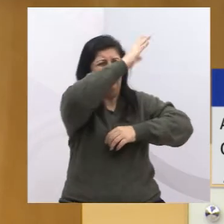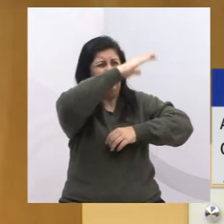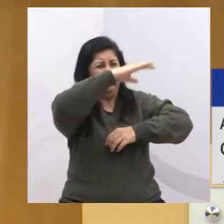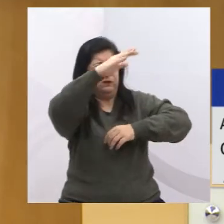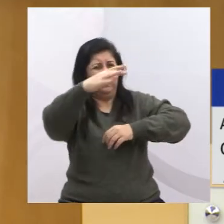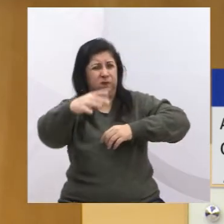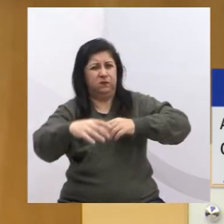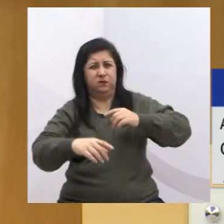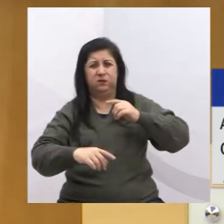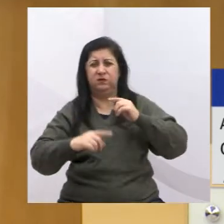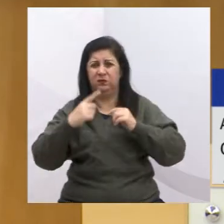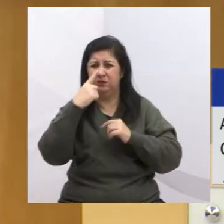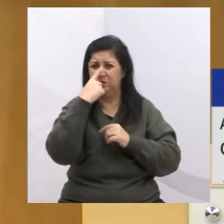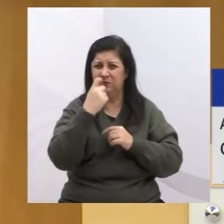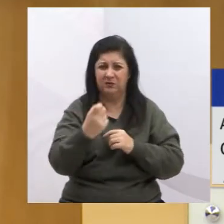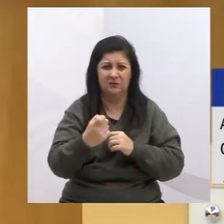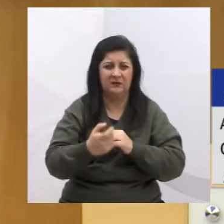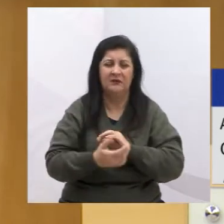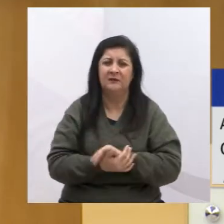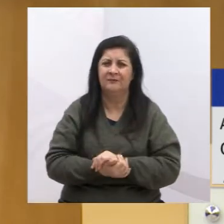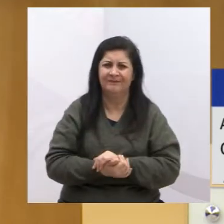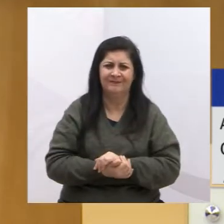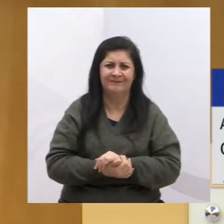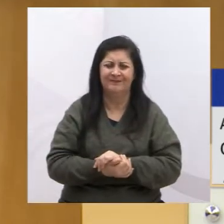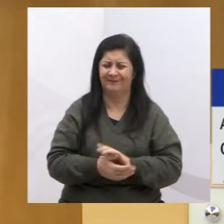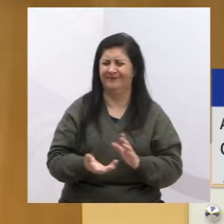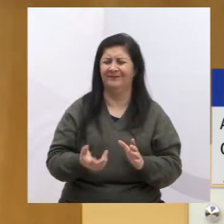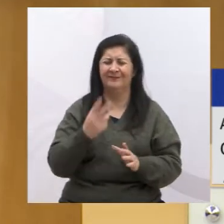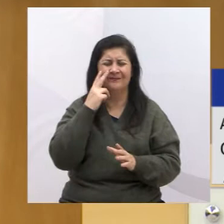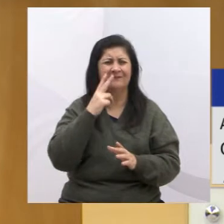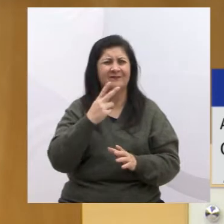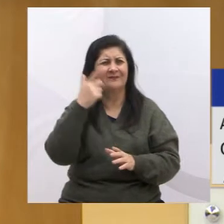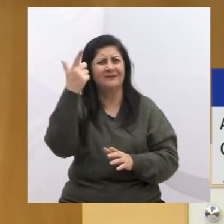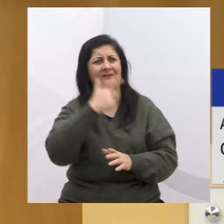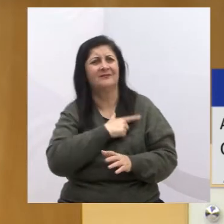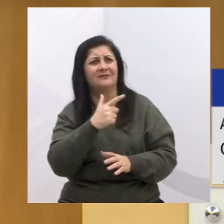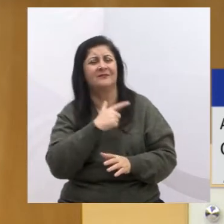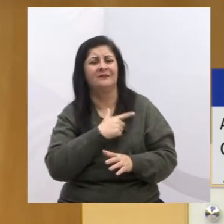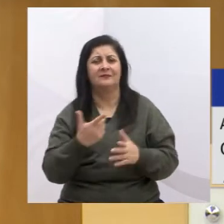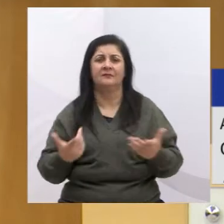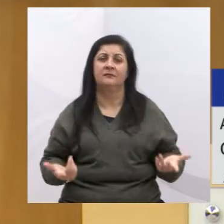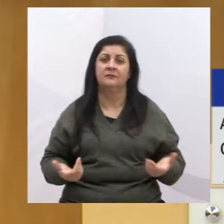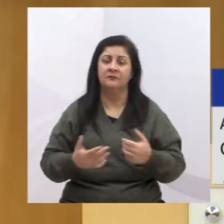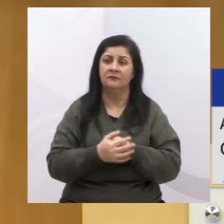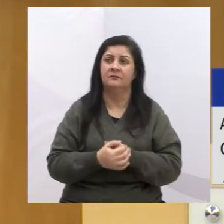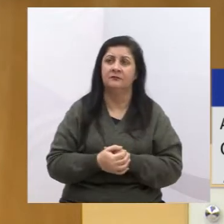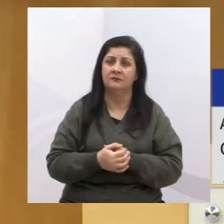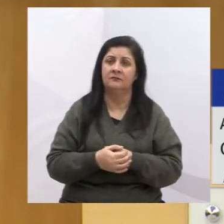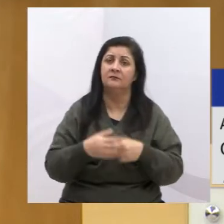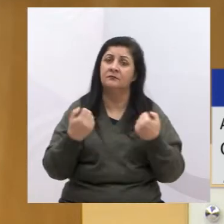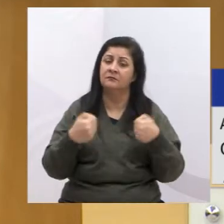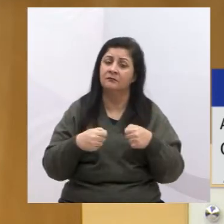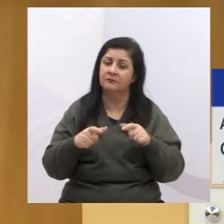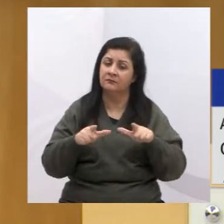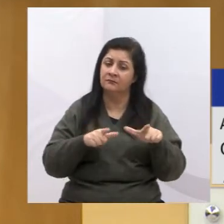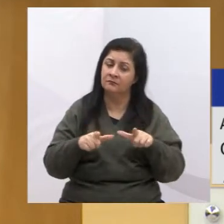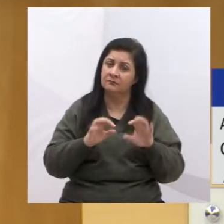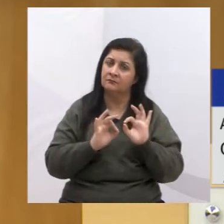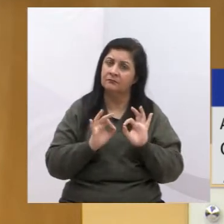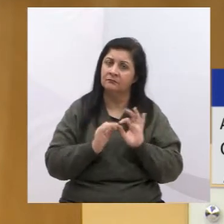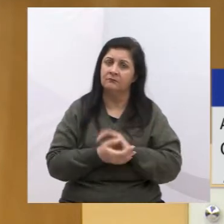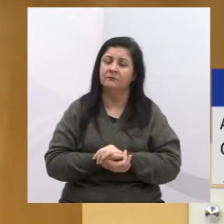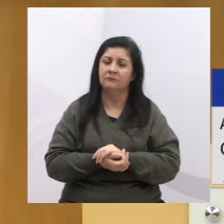cidade, agredindo a poluição visual da nossa cidade. Então nós precisamos corrigir muito